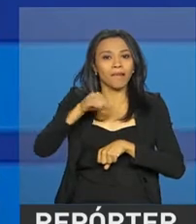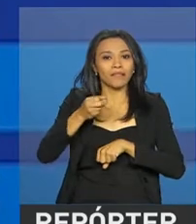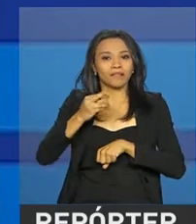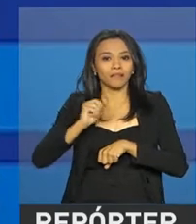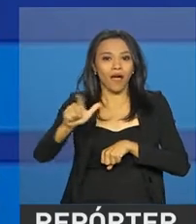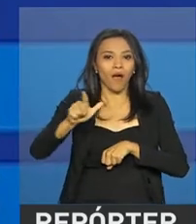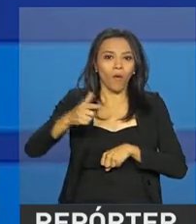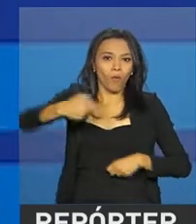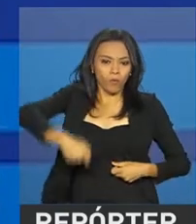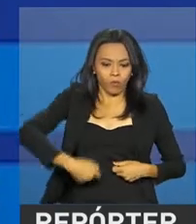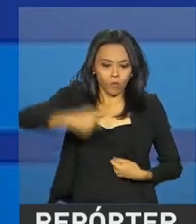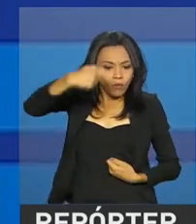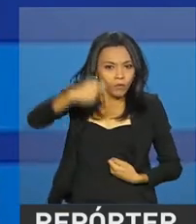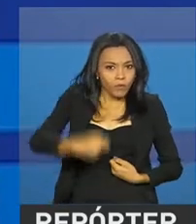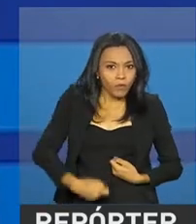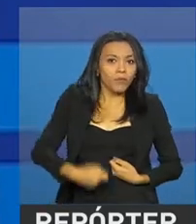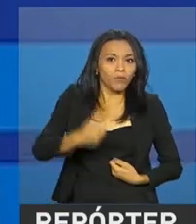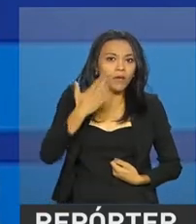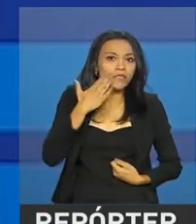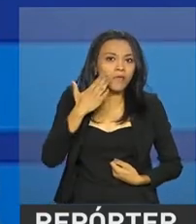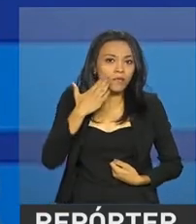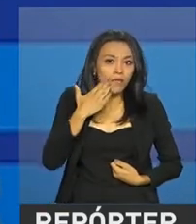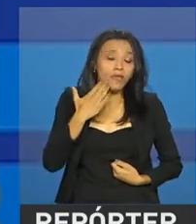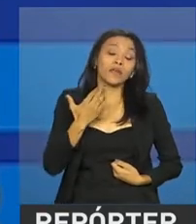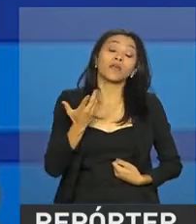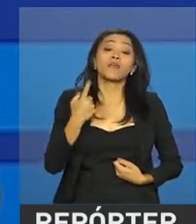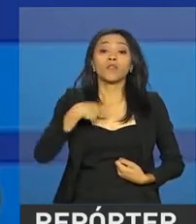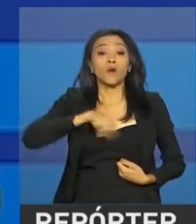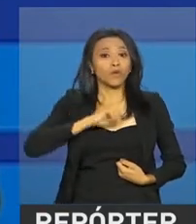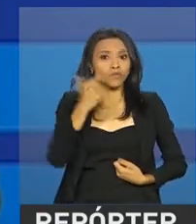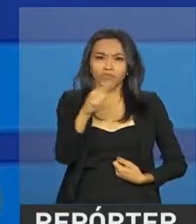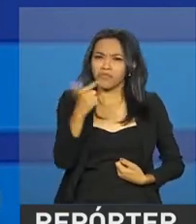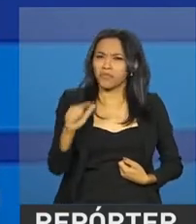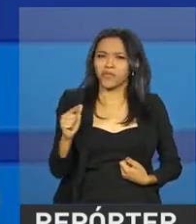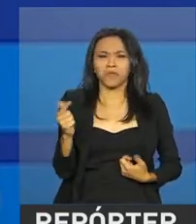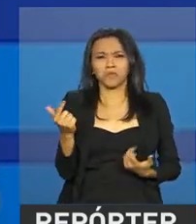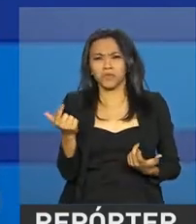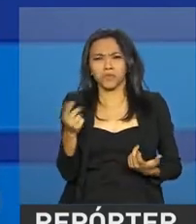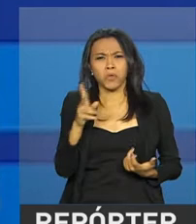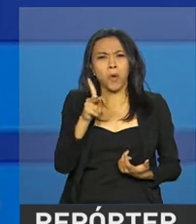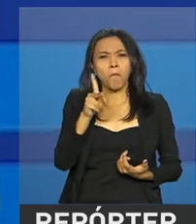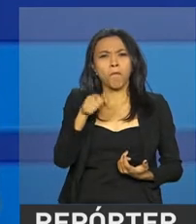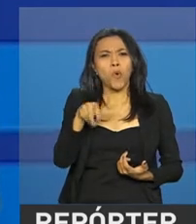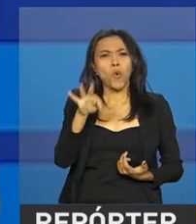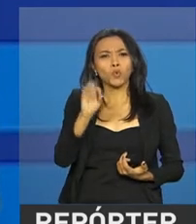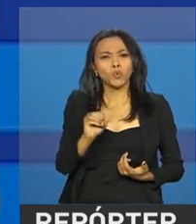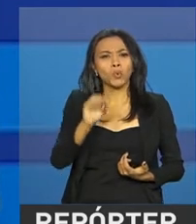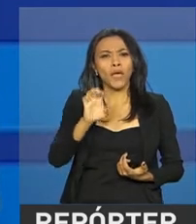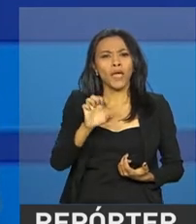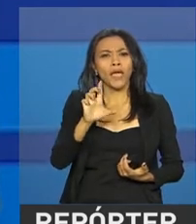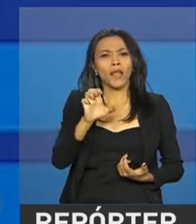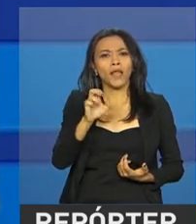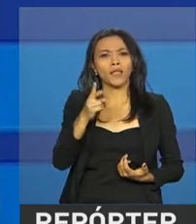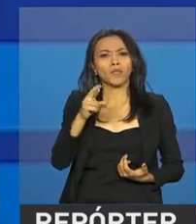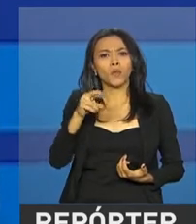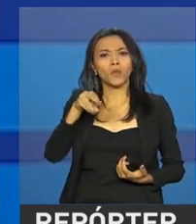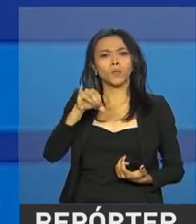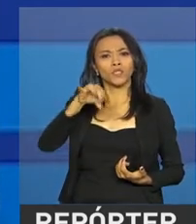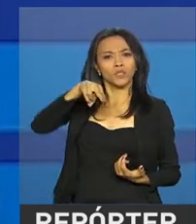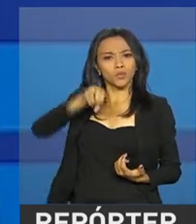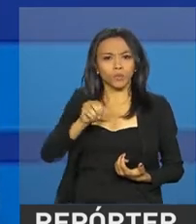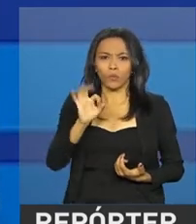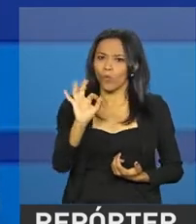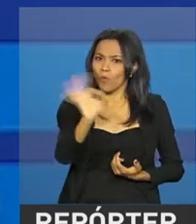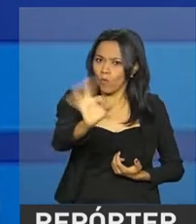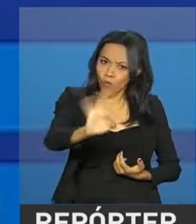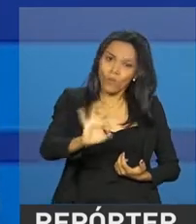inclusive, justamente dentro dessa coisa de divulgação, nós não tivemos nenhuma situação de ponto eletrônico detectado. Tá? No Brasil